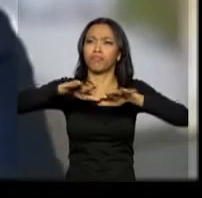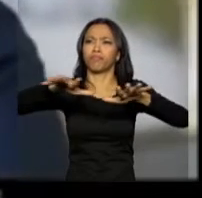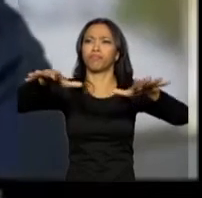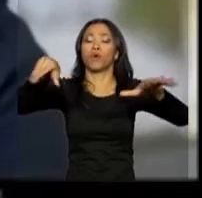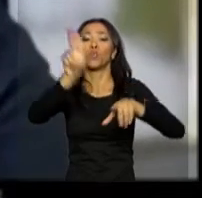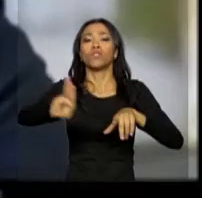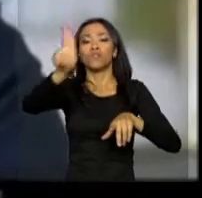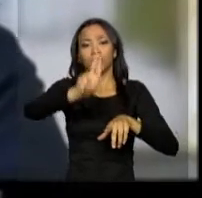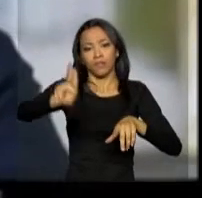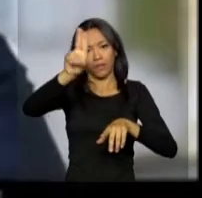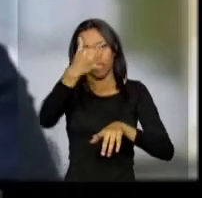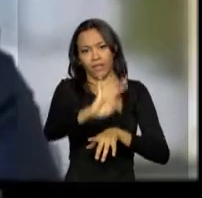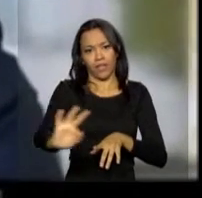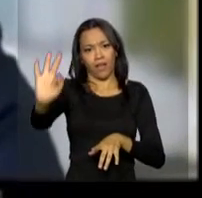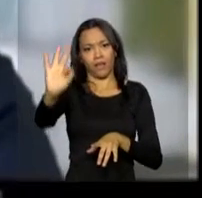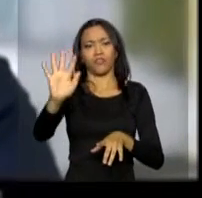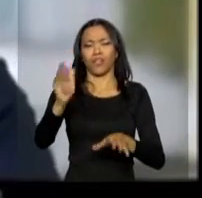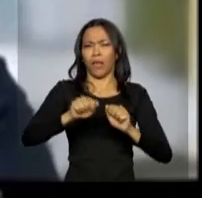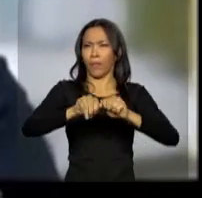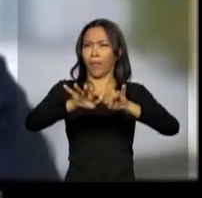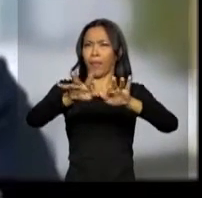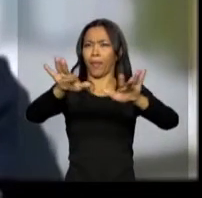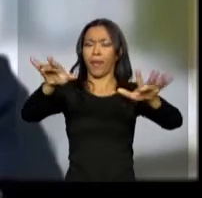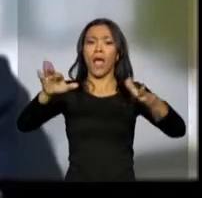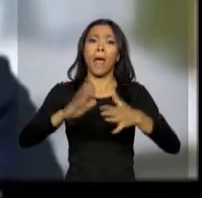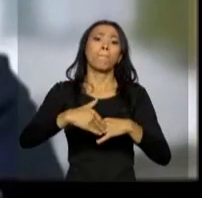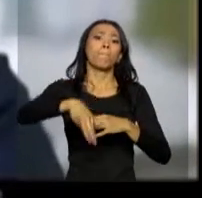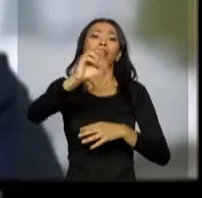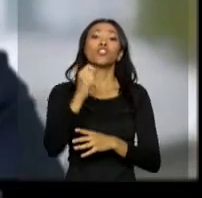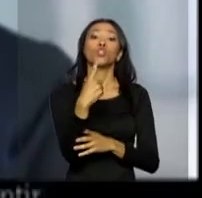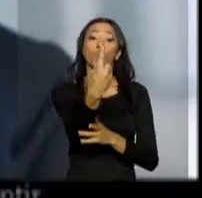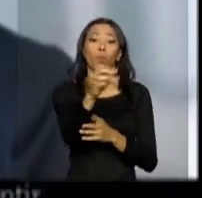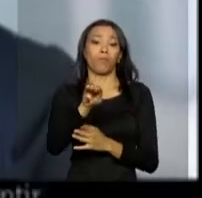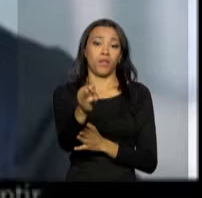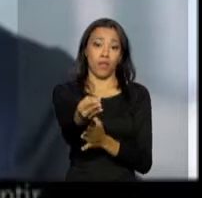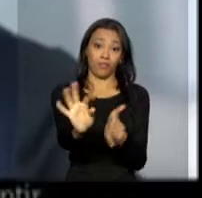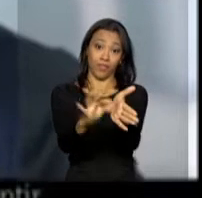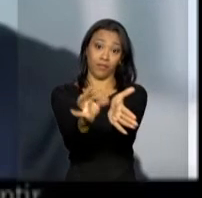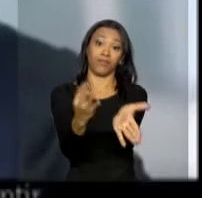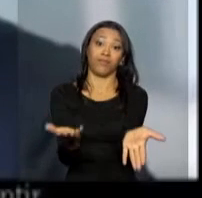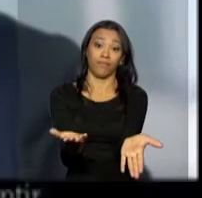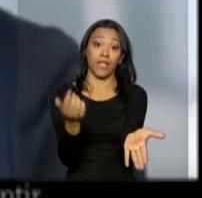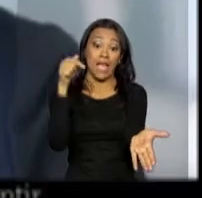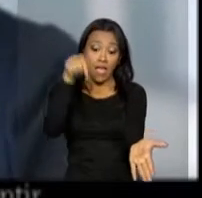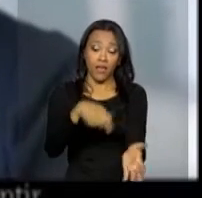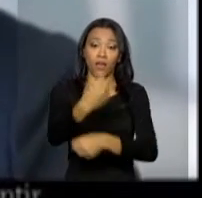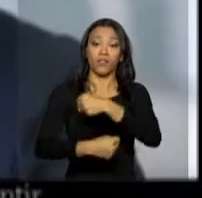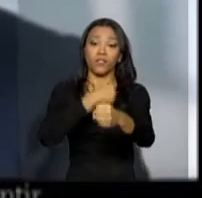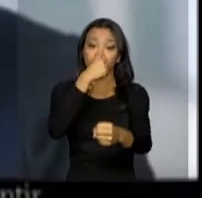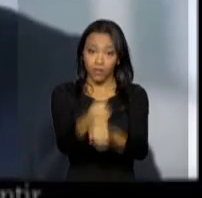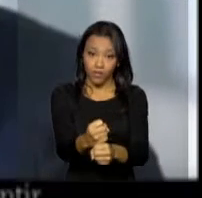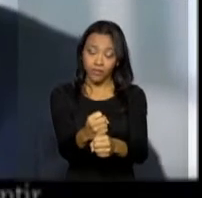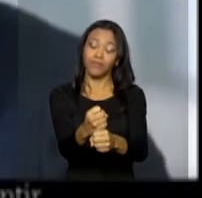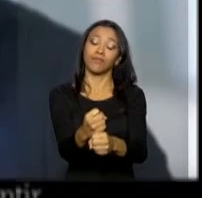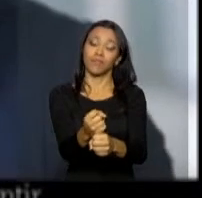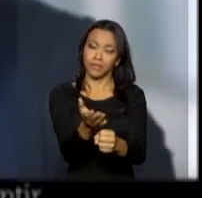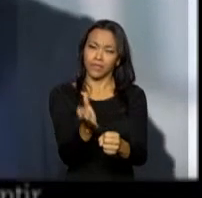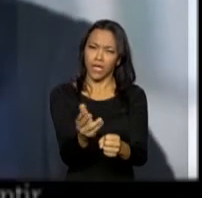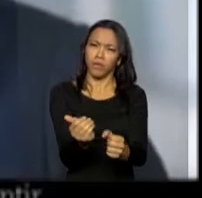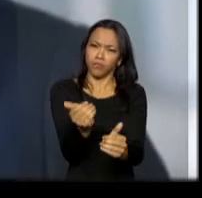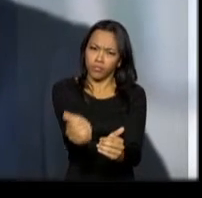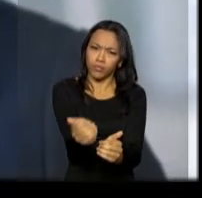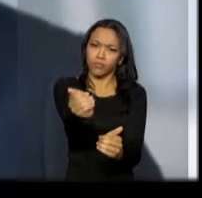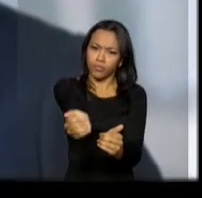federais, que já oferecem mais de 1 milhão de matrículas. A partir deste ano, de forma crescente,